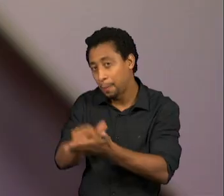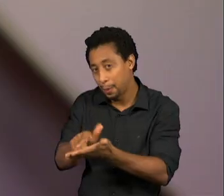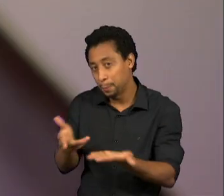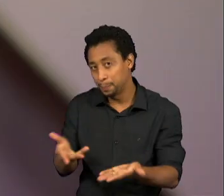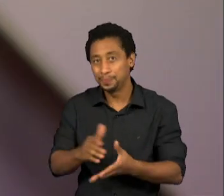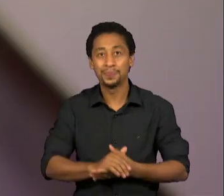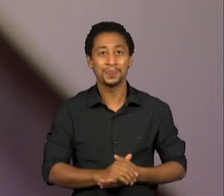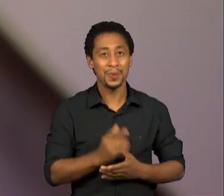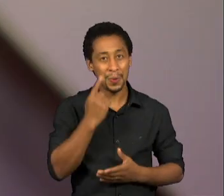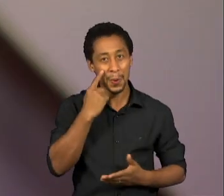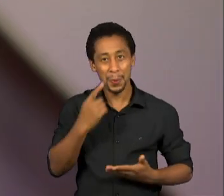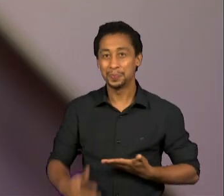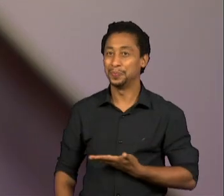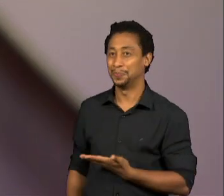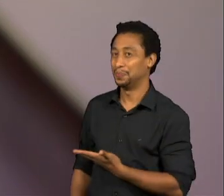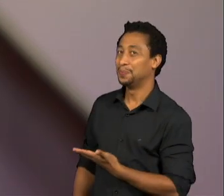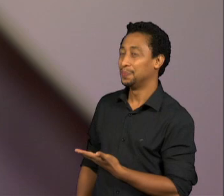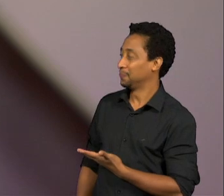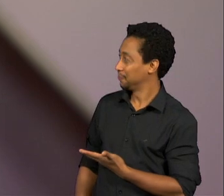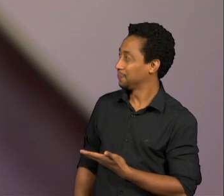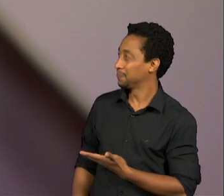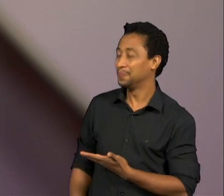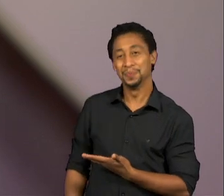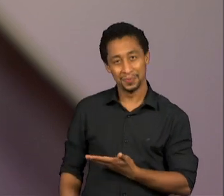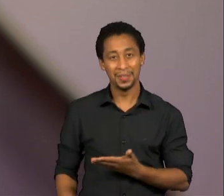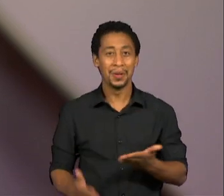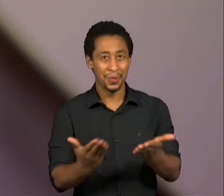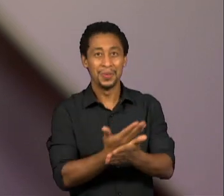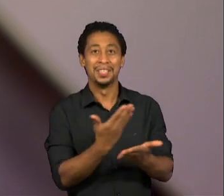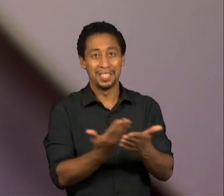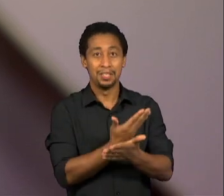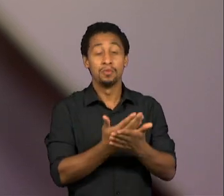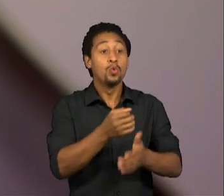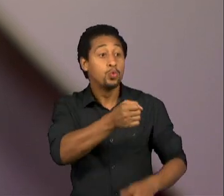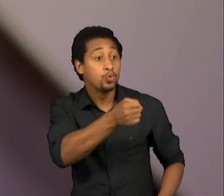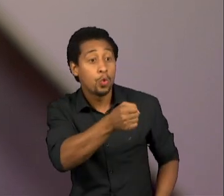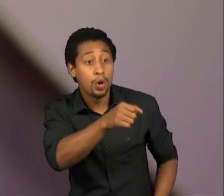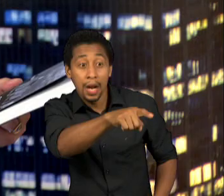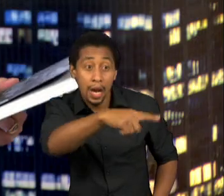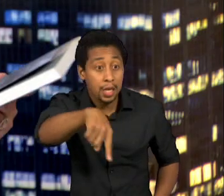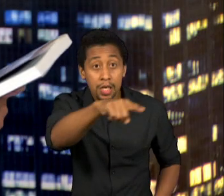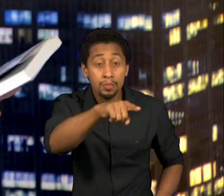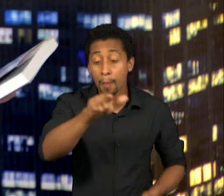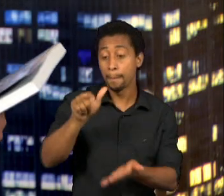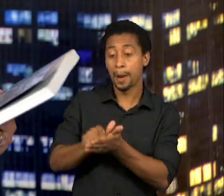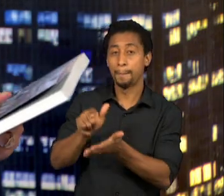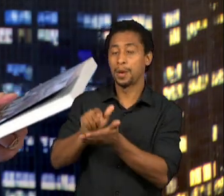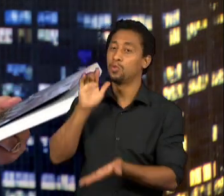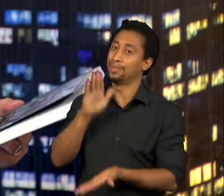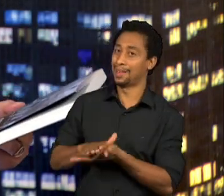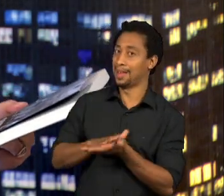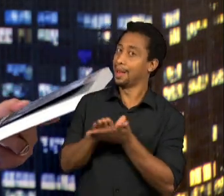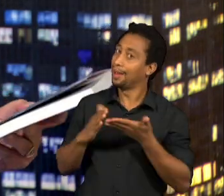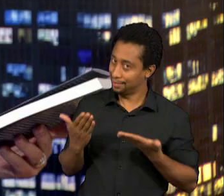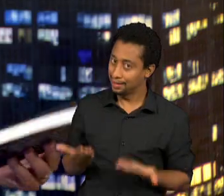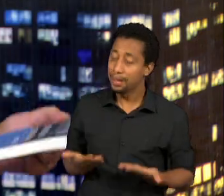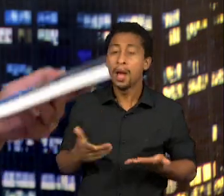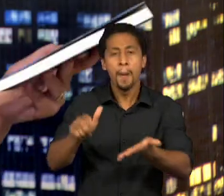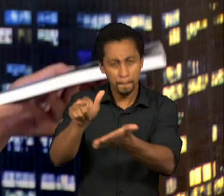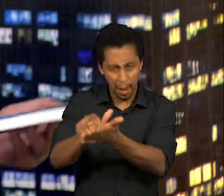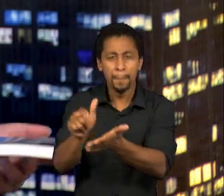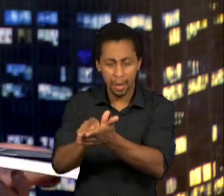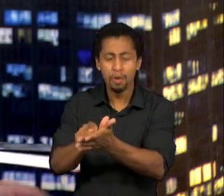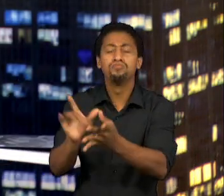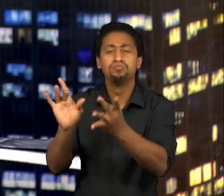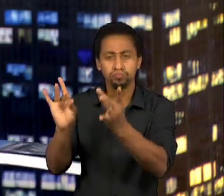Papel do Jornalismo Sem Papel, que fala justamente aí, né, do fim do jornal impresso, mas não do fim do jornalismo, né, que são coisas